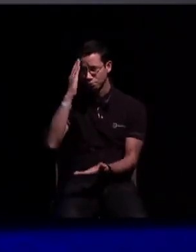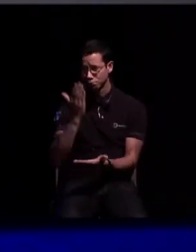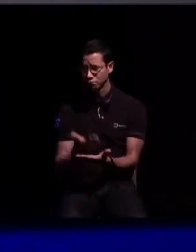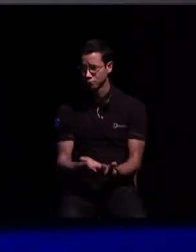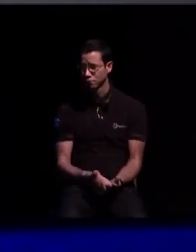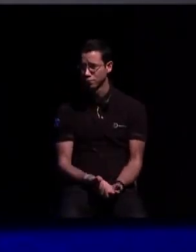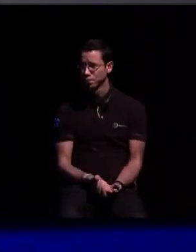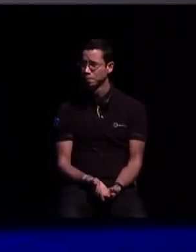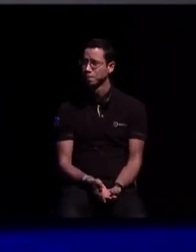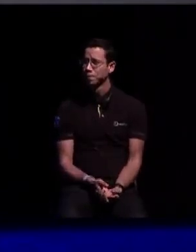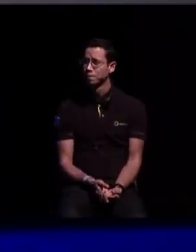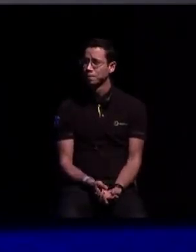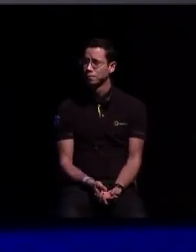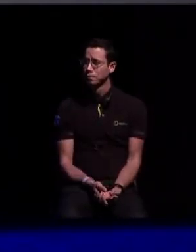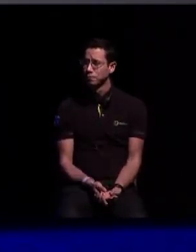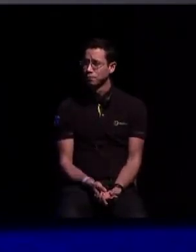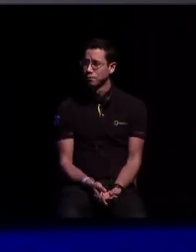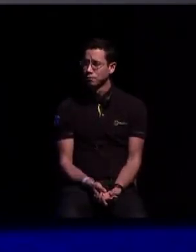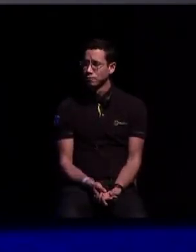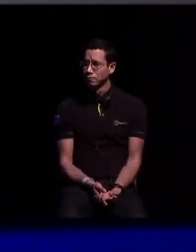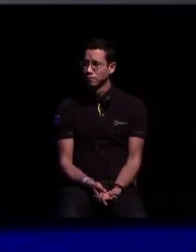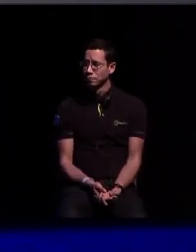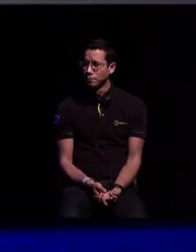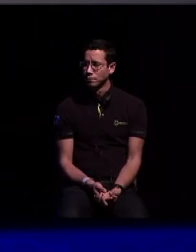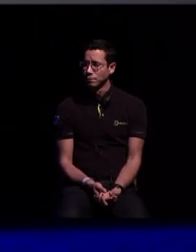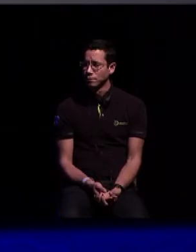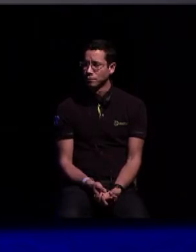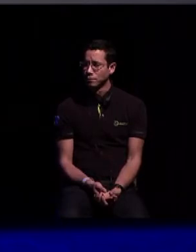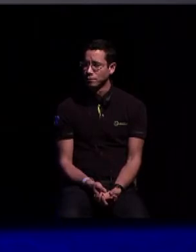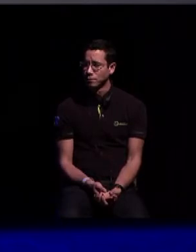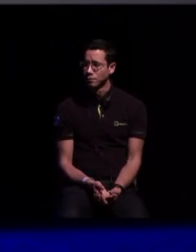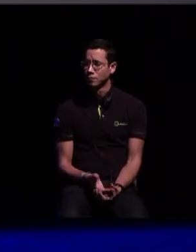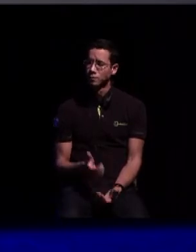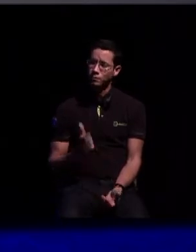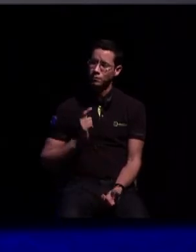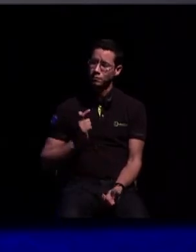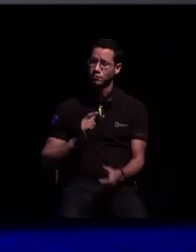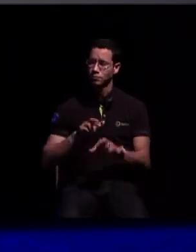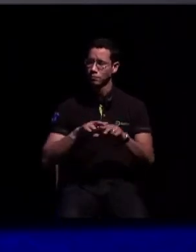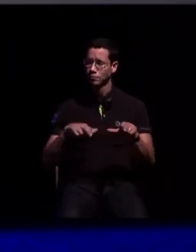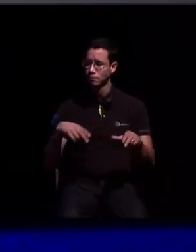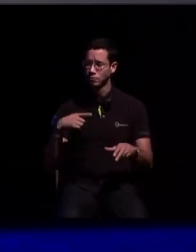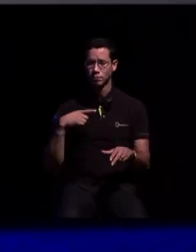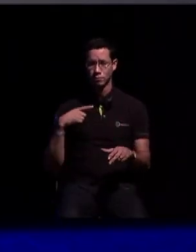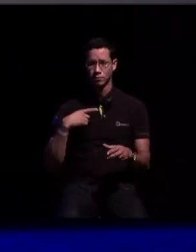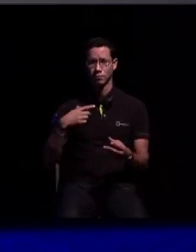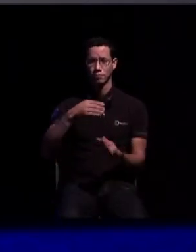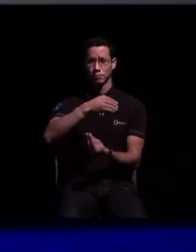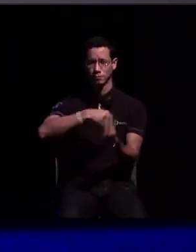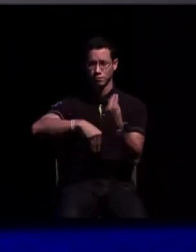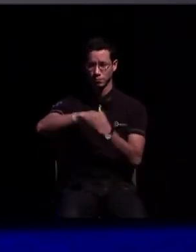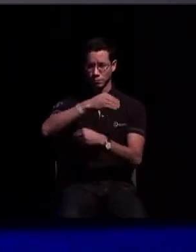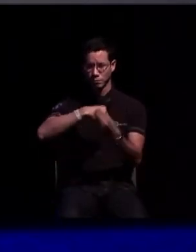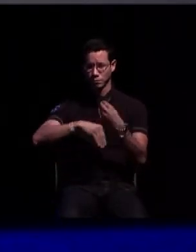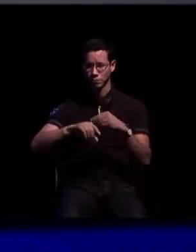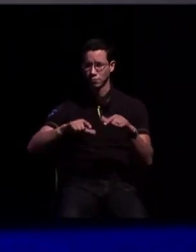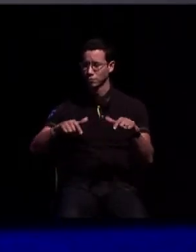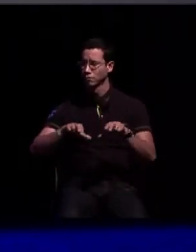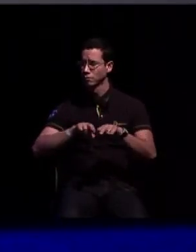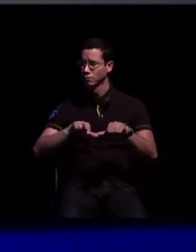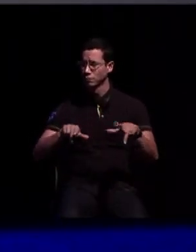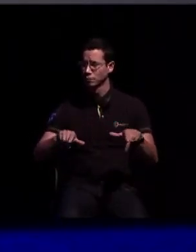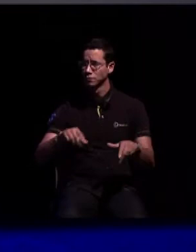gente tem aqui obviamente dois mitos, né? Tem esse mito da mestiçagem, da brasilidade, etc.,